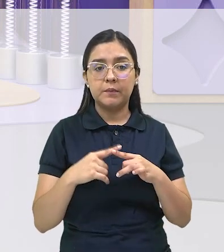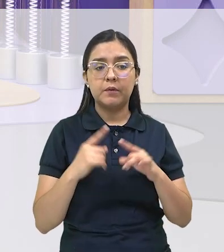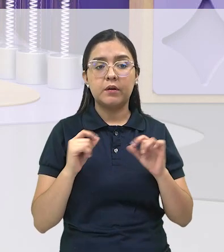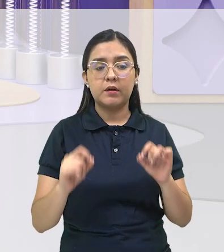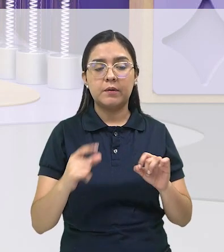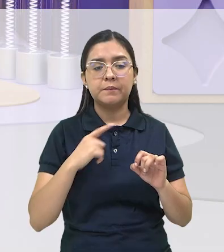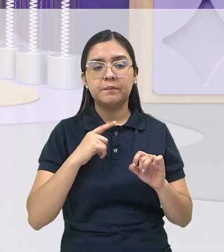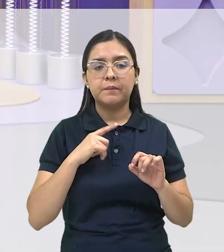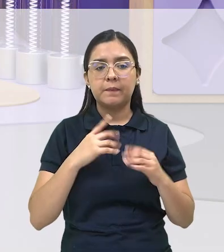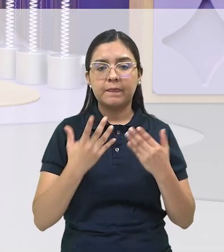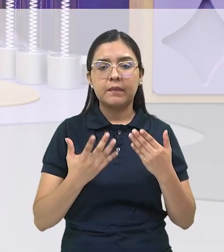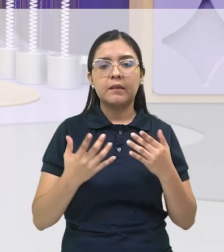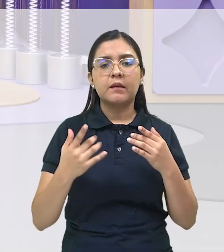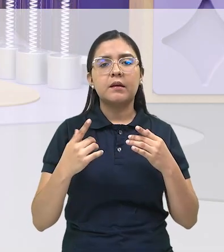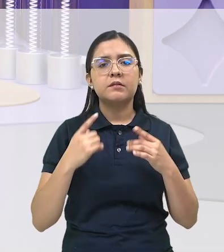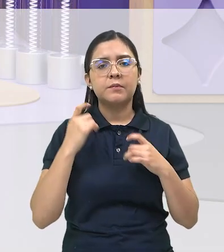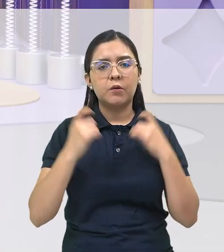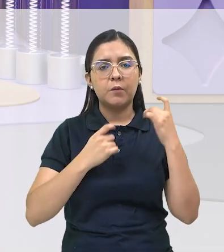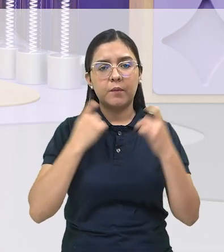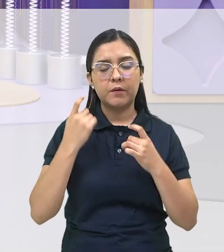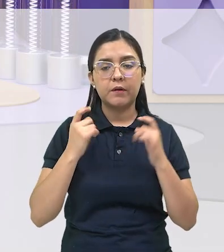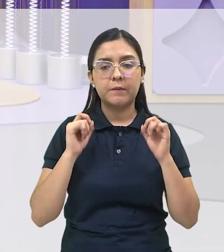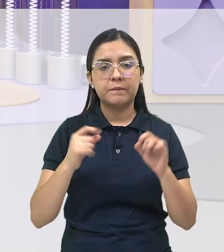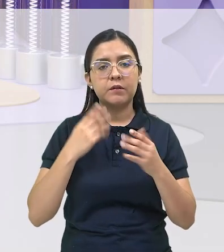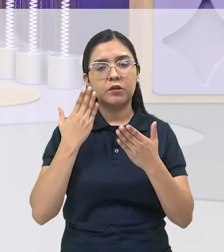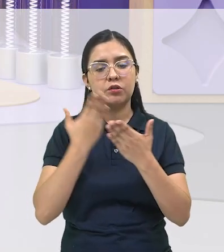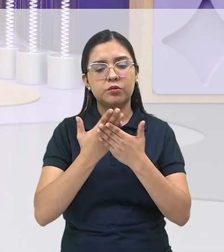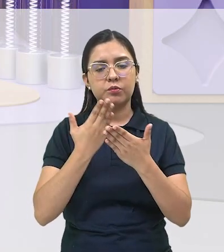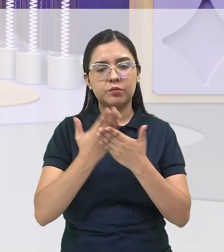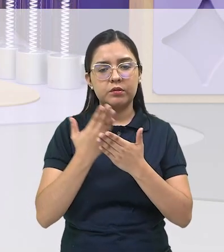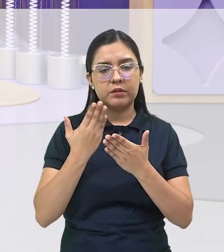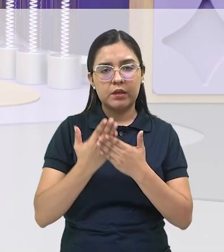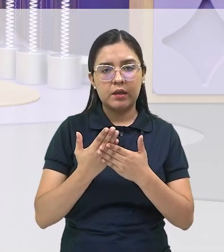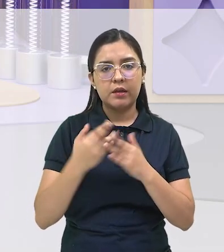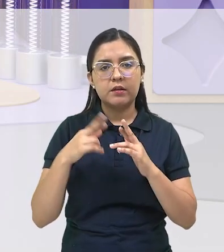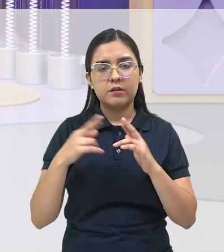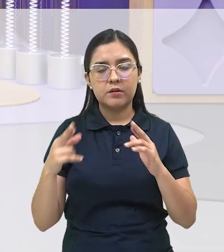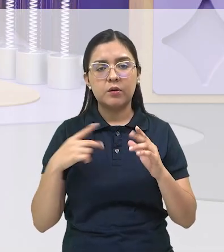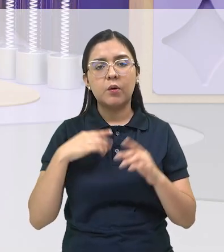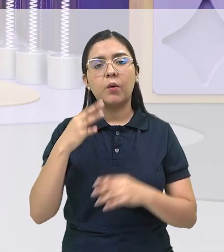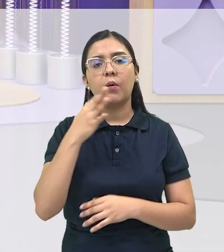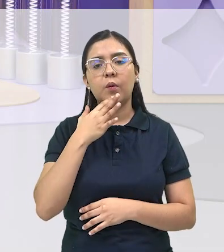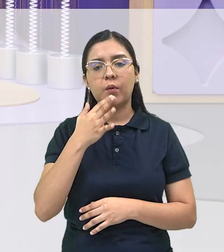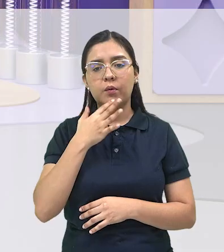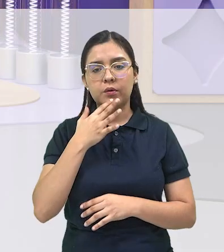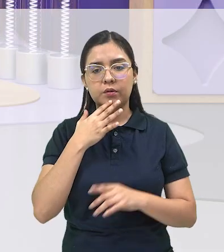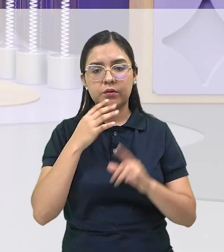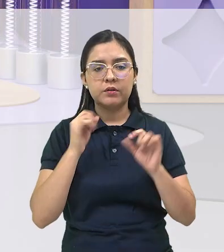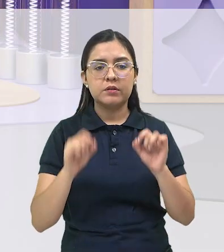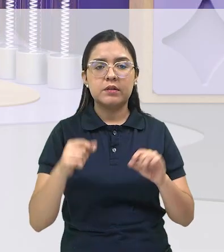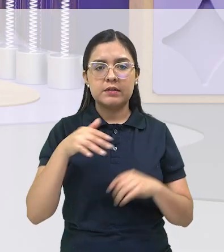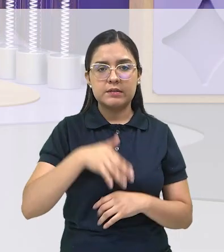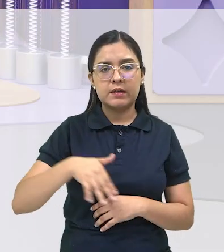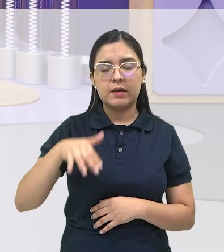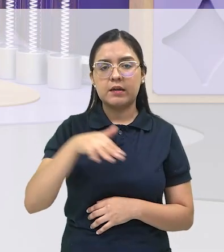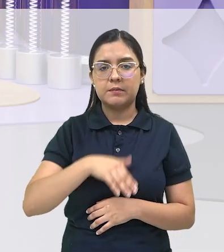componente curricular se preocupa em estudar, em conhecer as realidades metafísicas